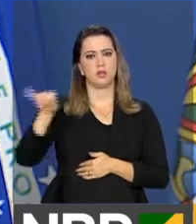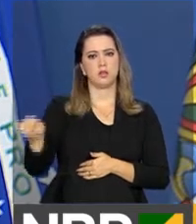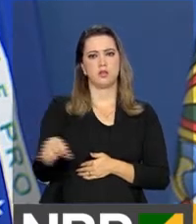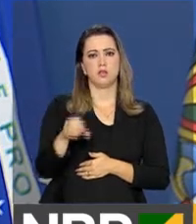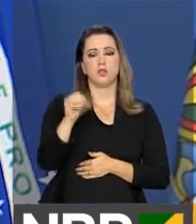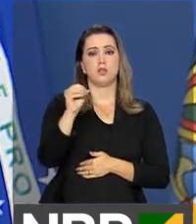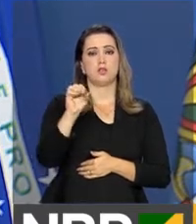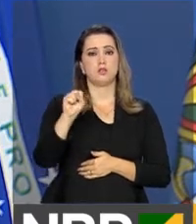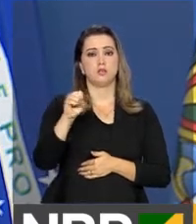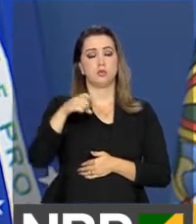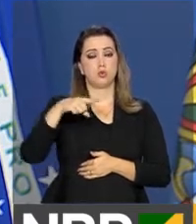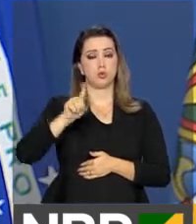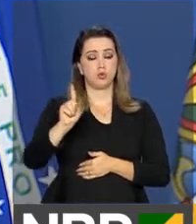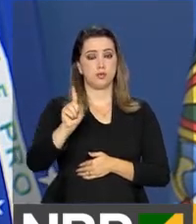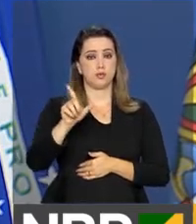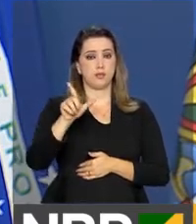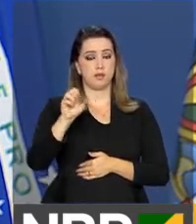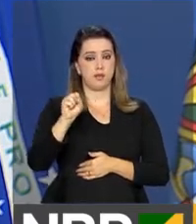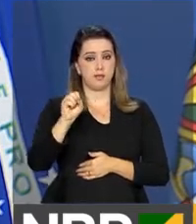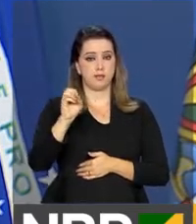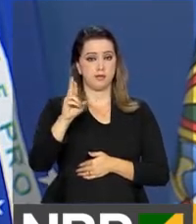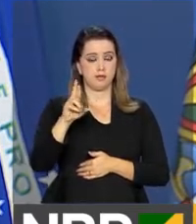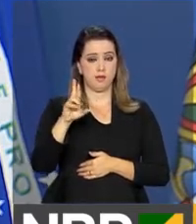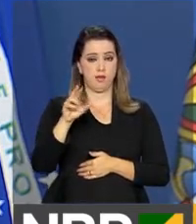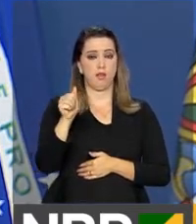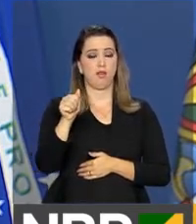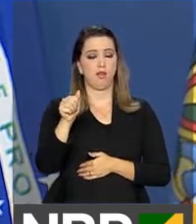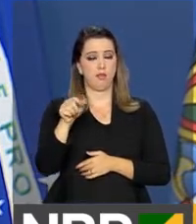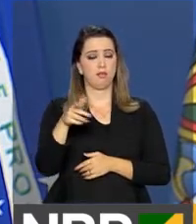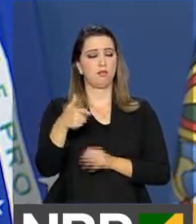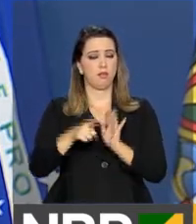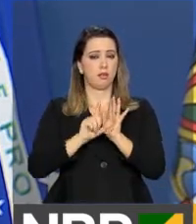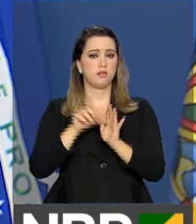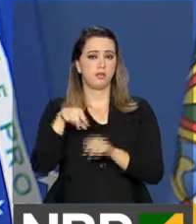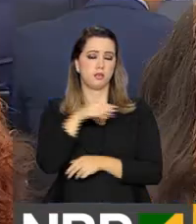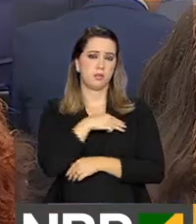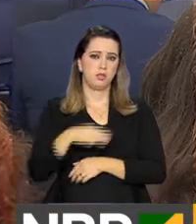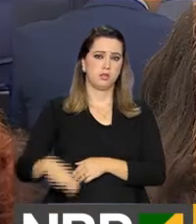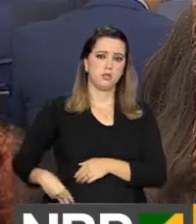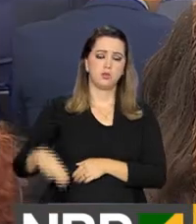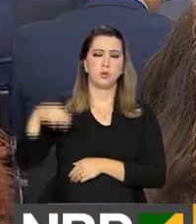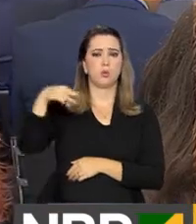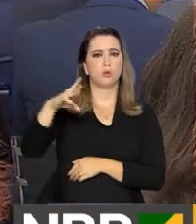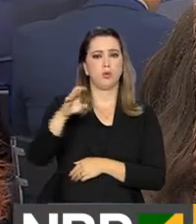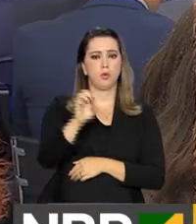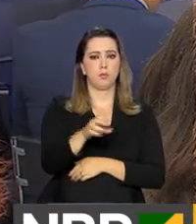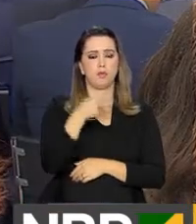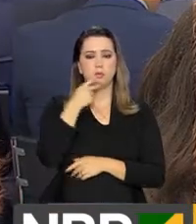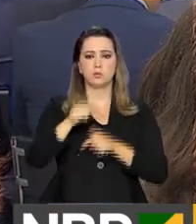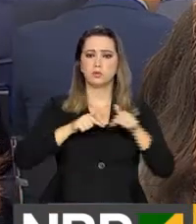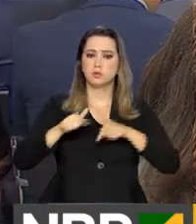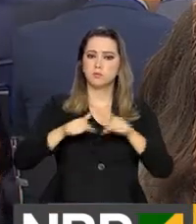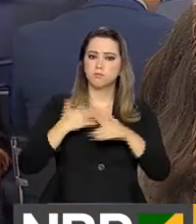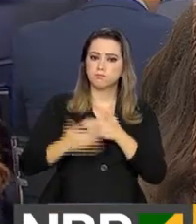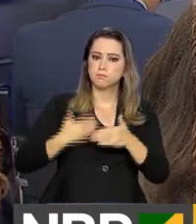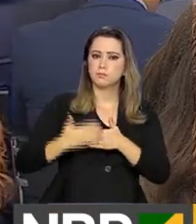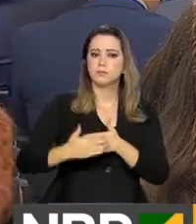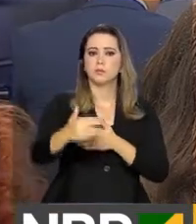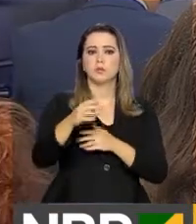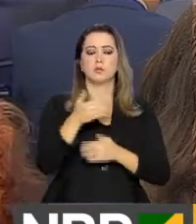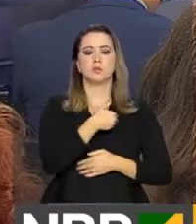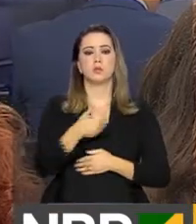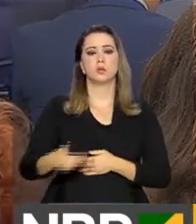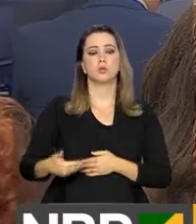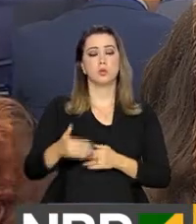então ministro de relações exteriores trabalhou intensamente para que o congresso nacional pudesse